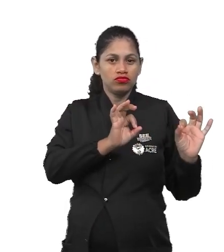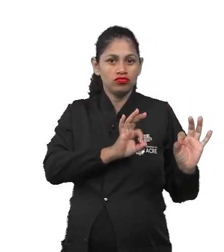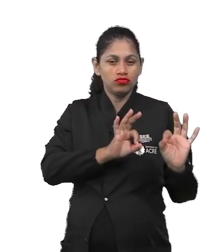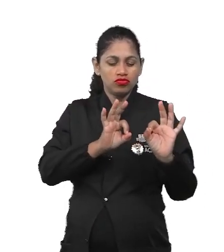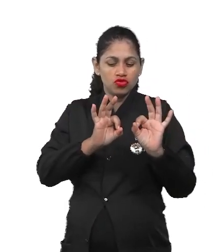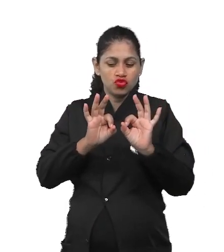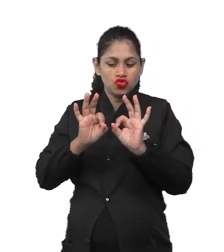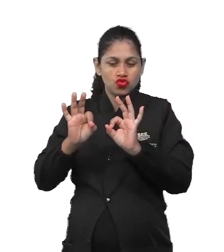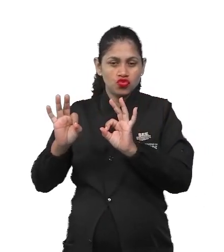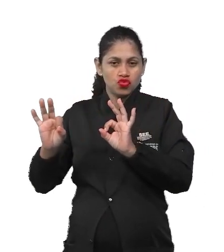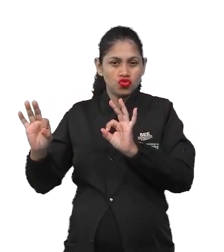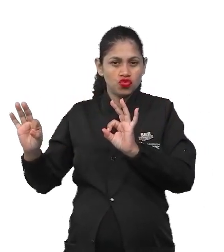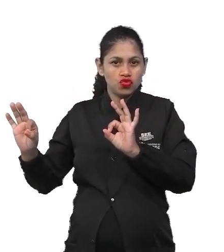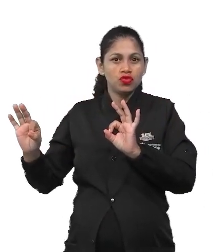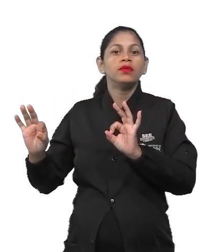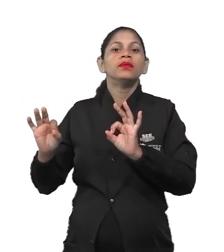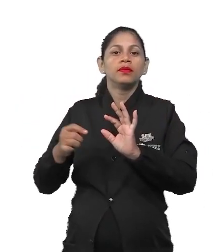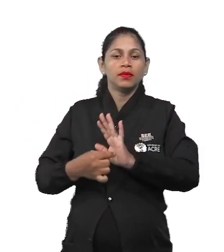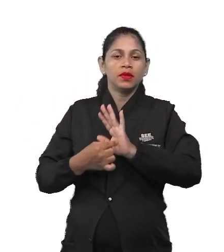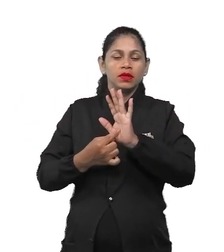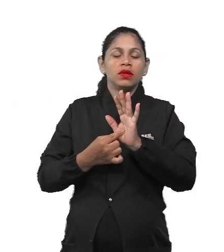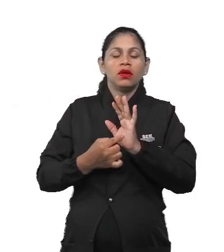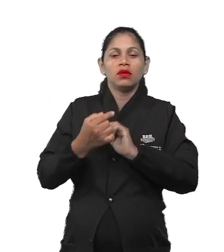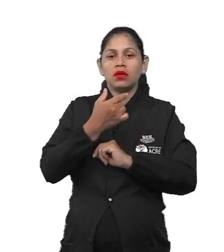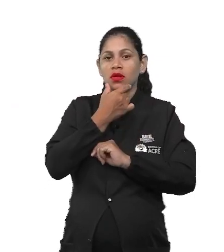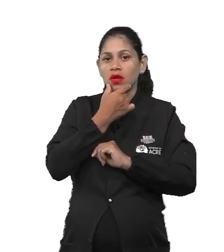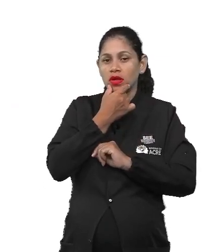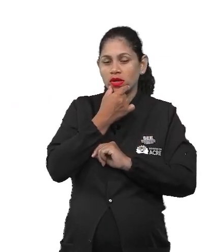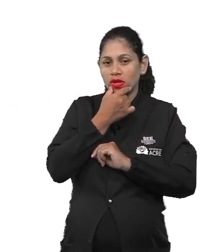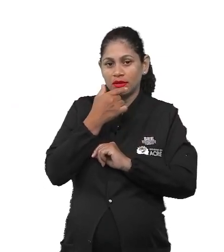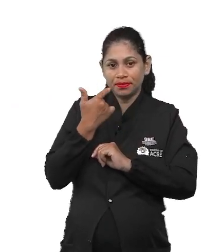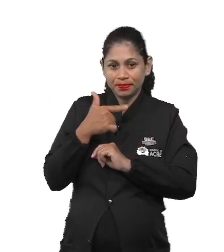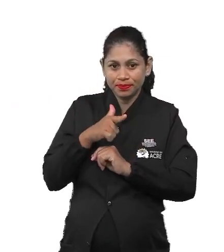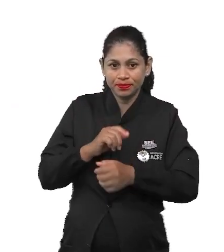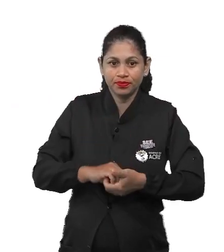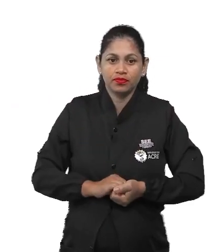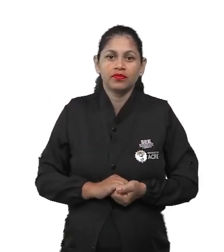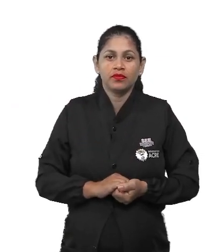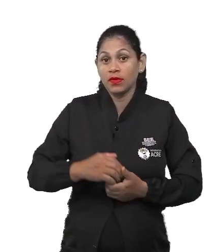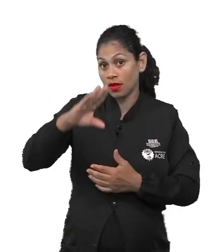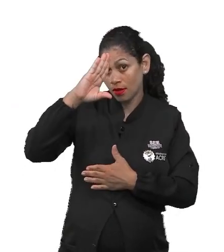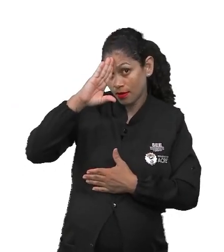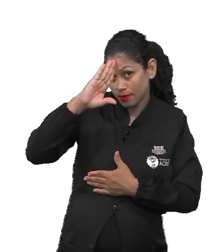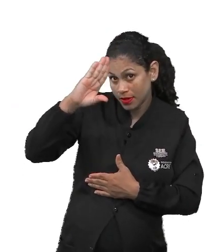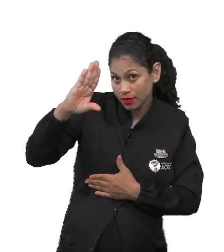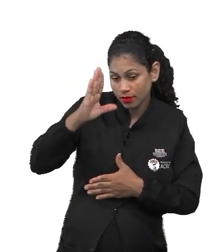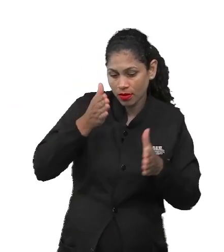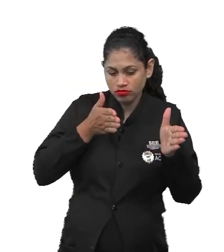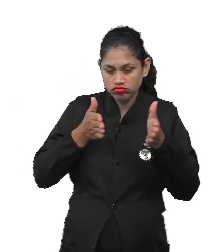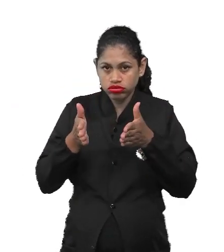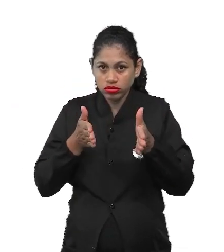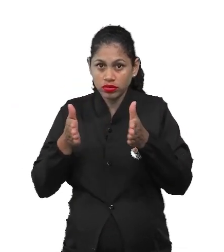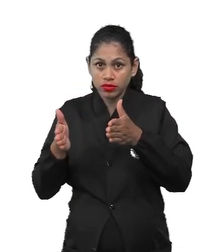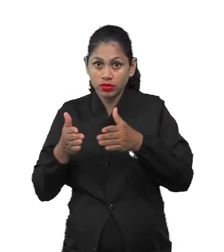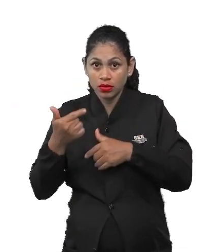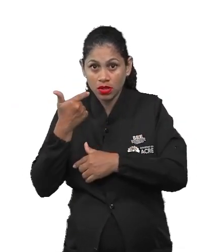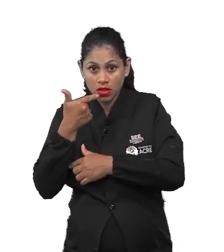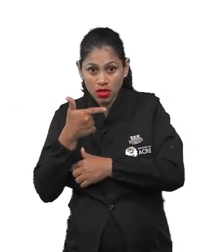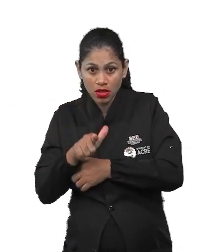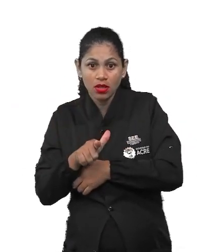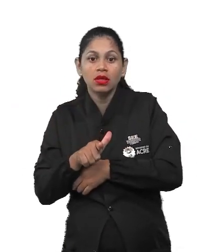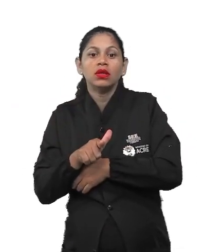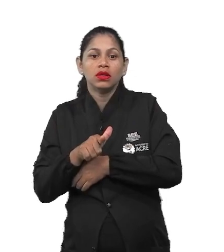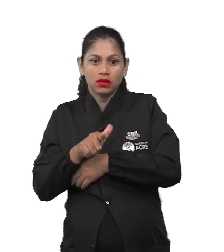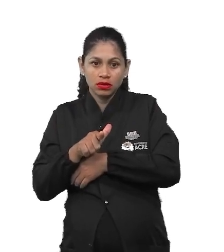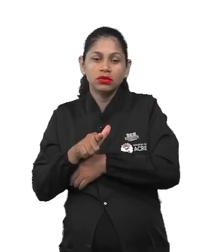uma espécie de timeline da língua inglesa. Nós falamos também sobre as principais fases da língua, o Old, Middle